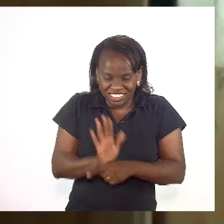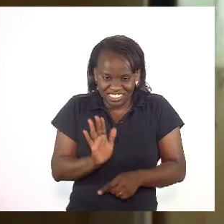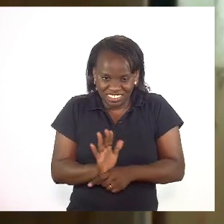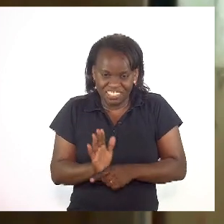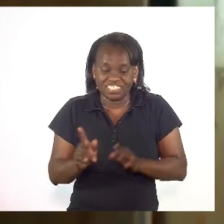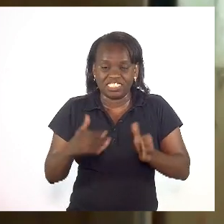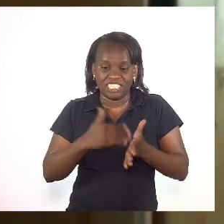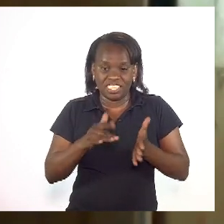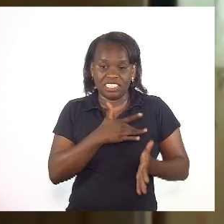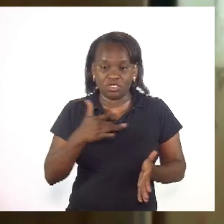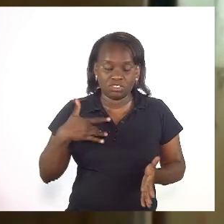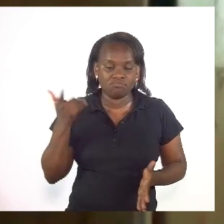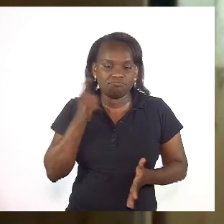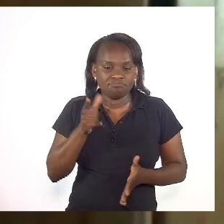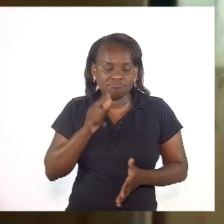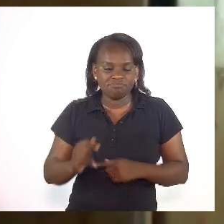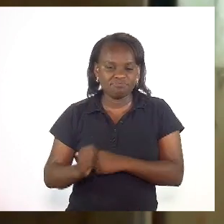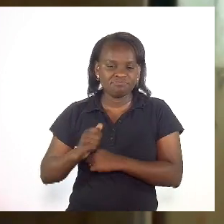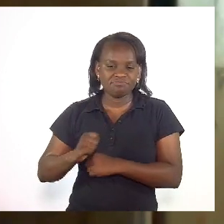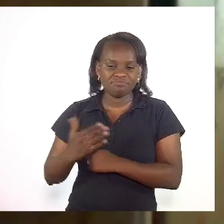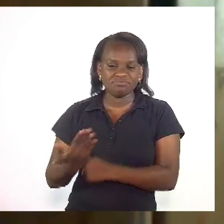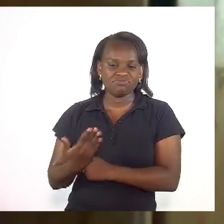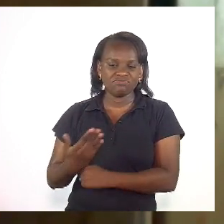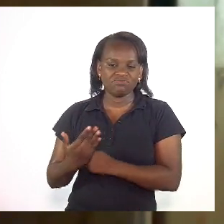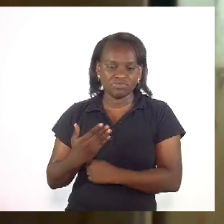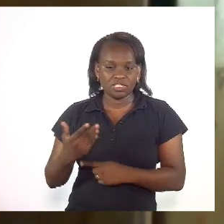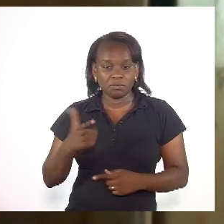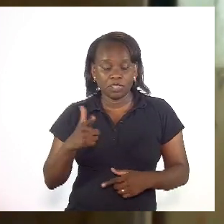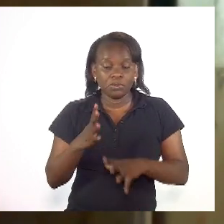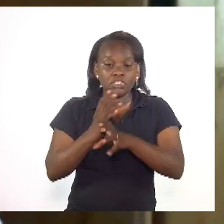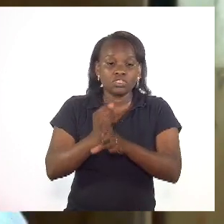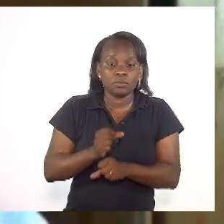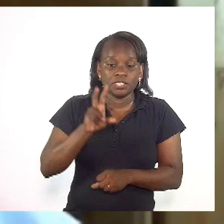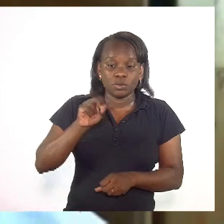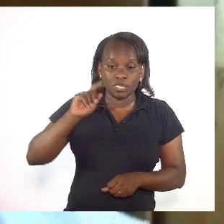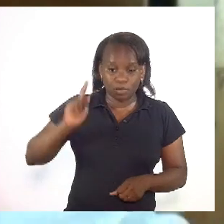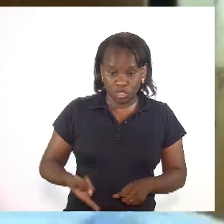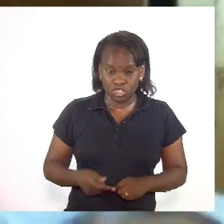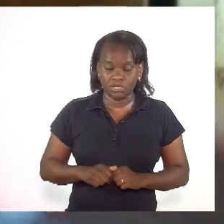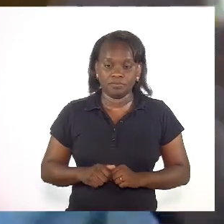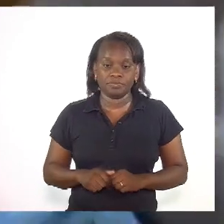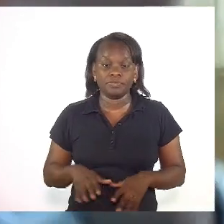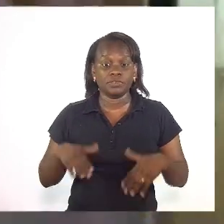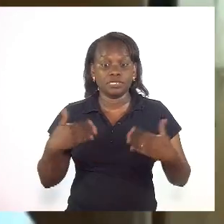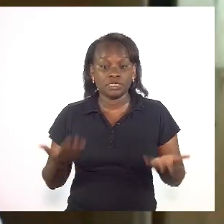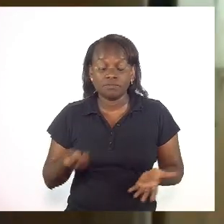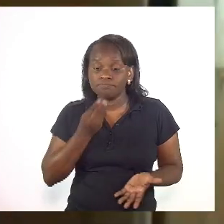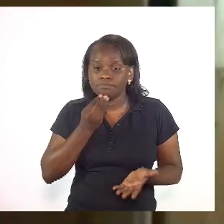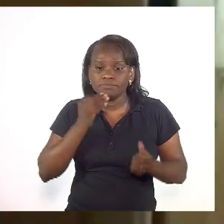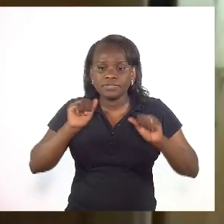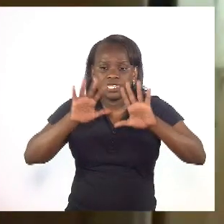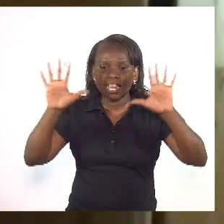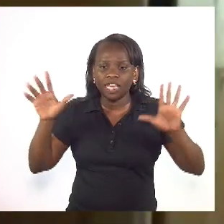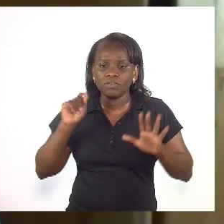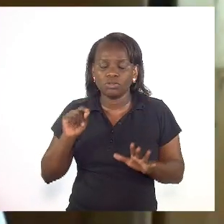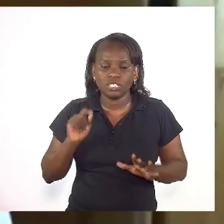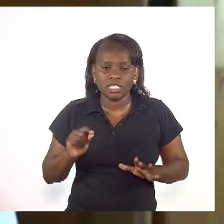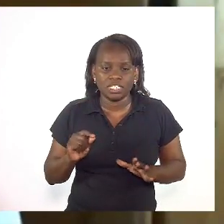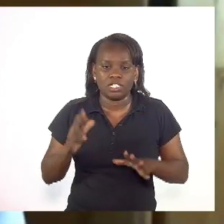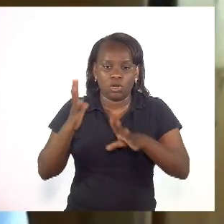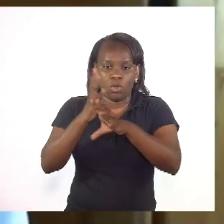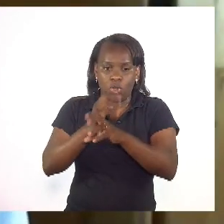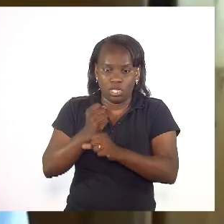de Saúde arrecadou vantagem indevida no valor de aproximadamente 50 milhões. Então, fica claro que as contas